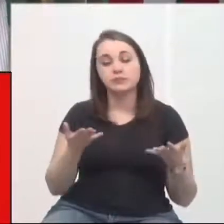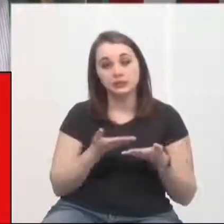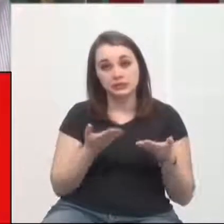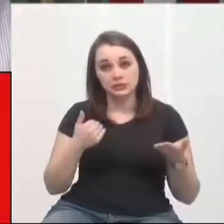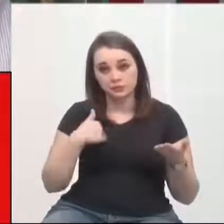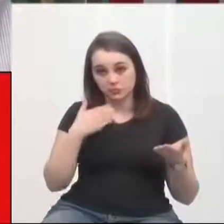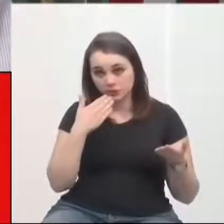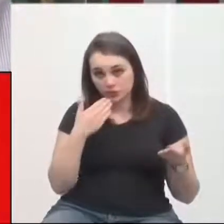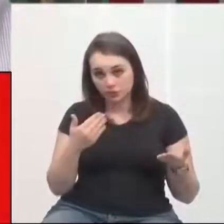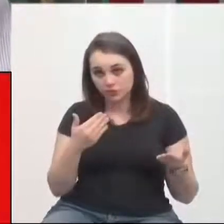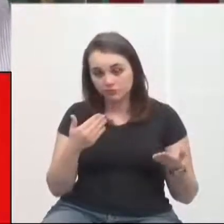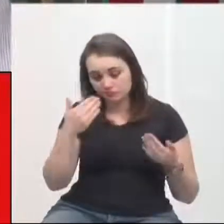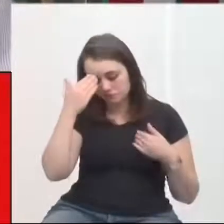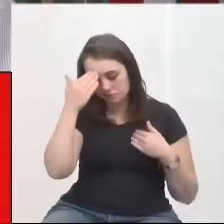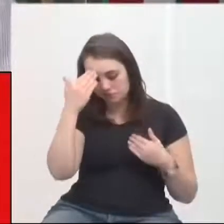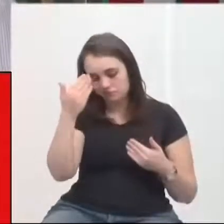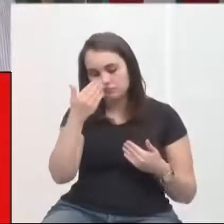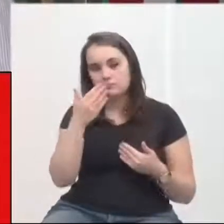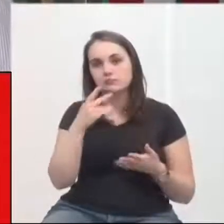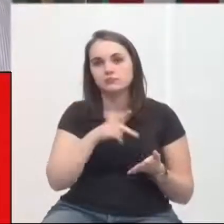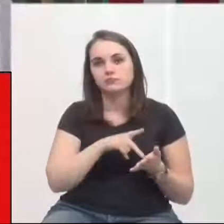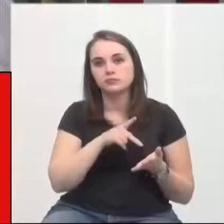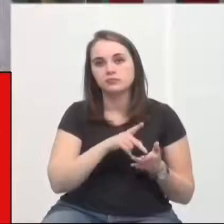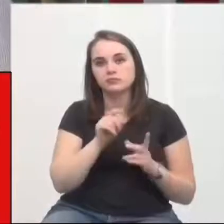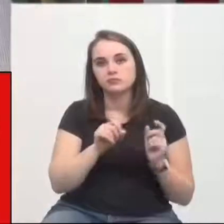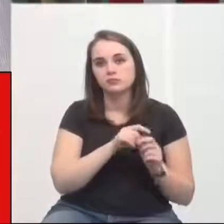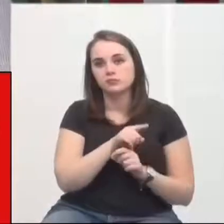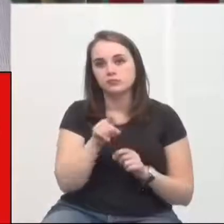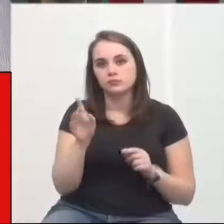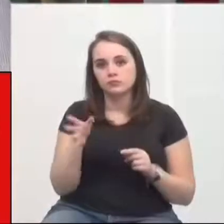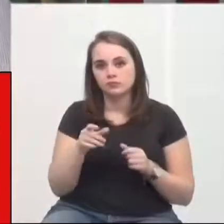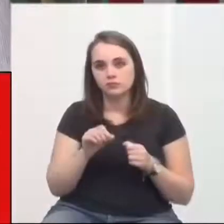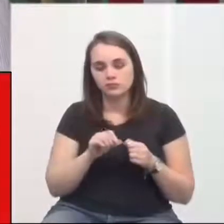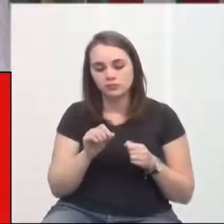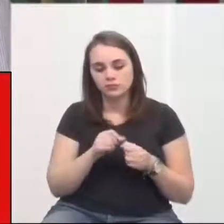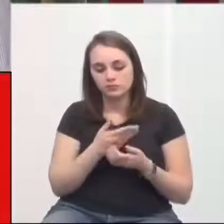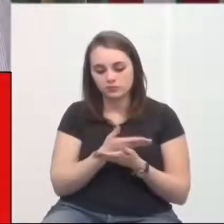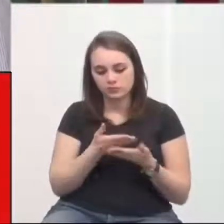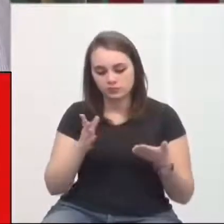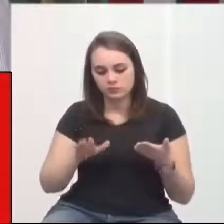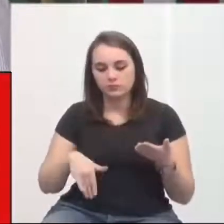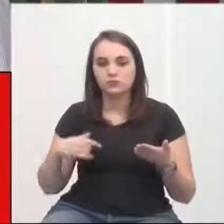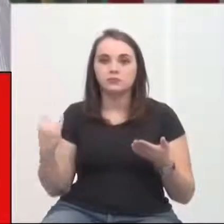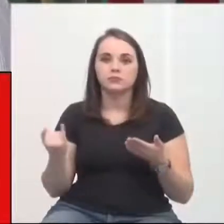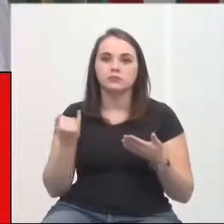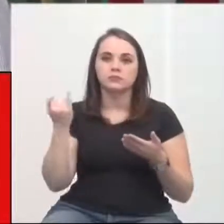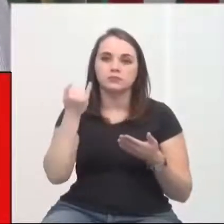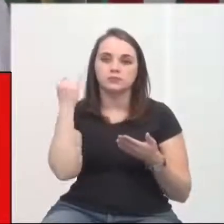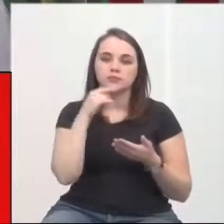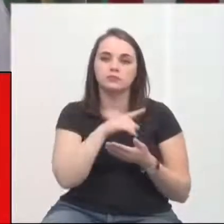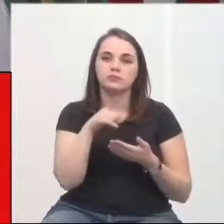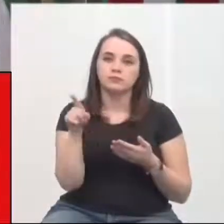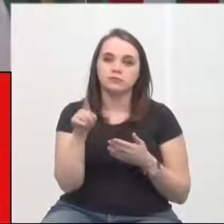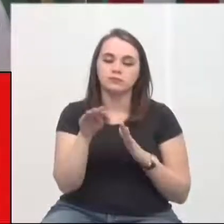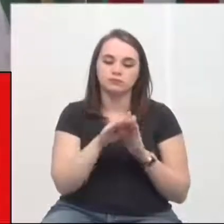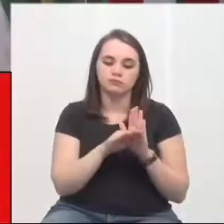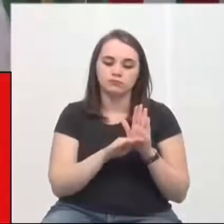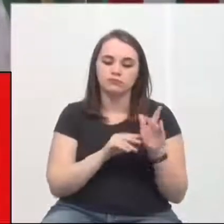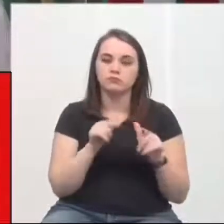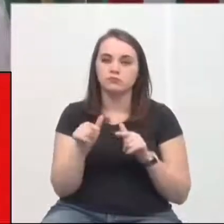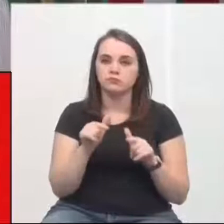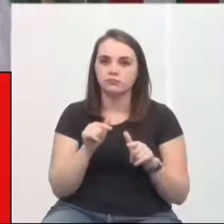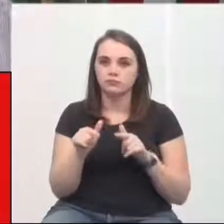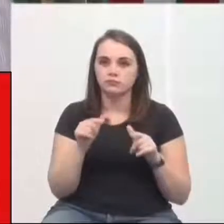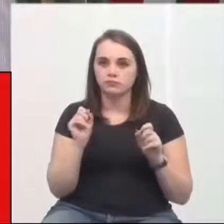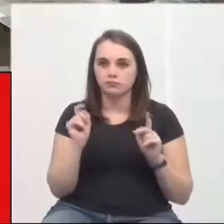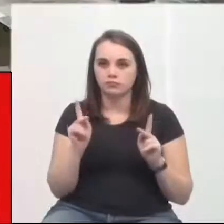isso, agradecemos pelo que já se foi feito, mas isso aí seria importante vocês colocar no cronograma de trabalho